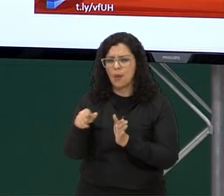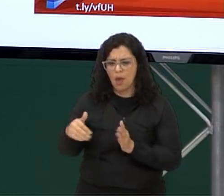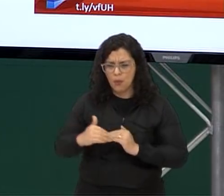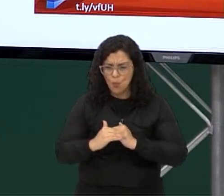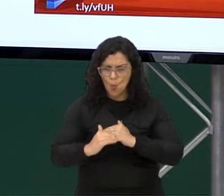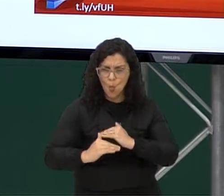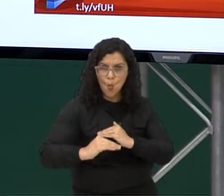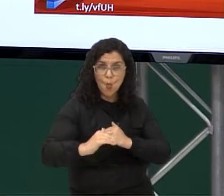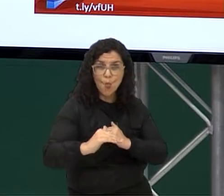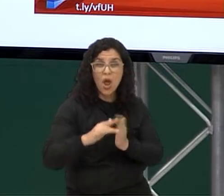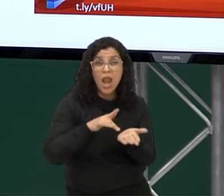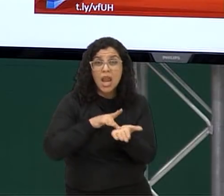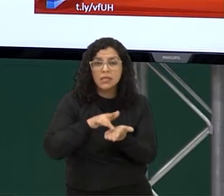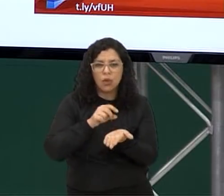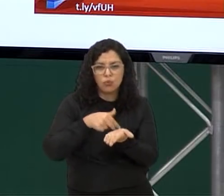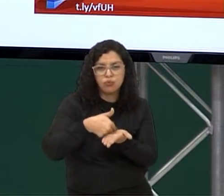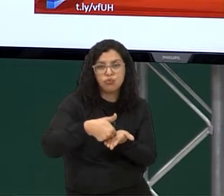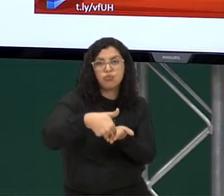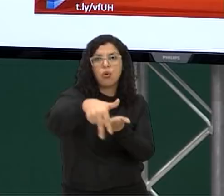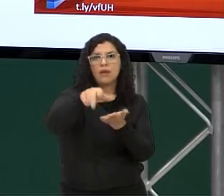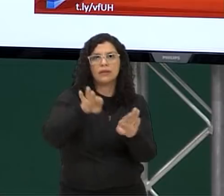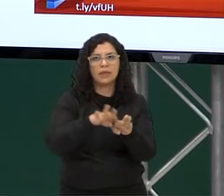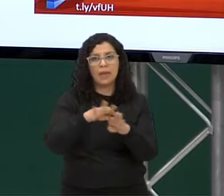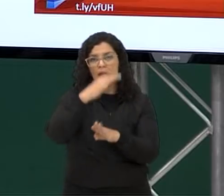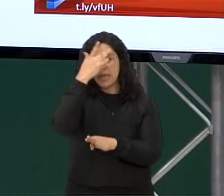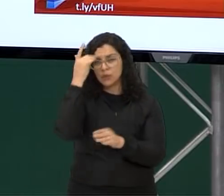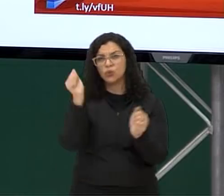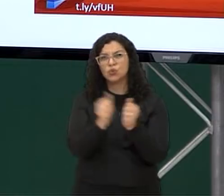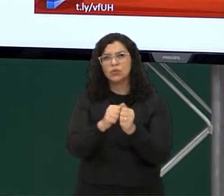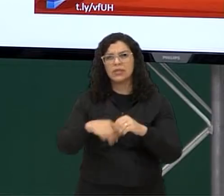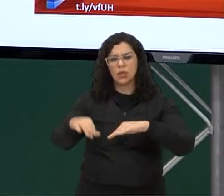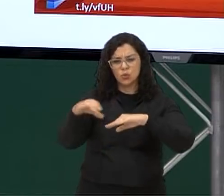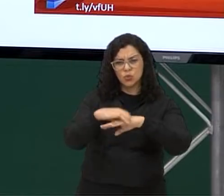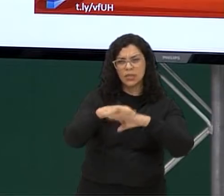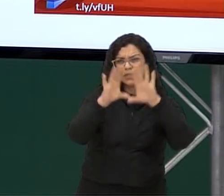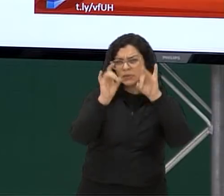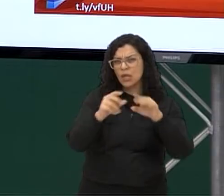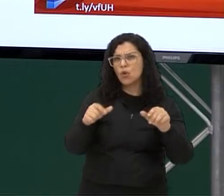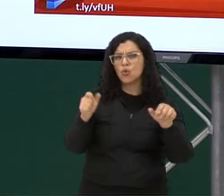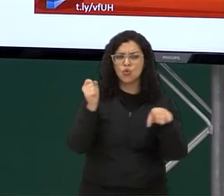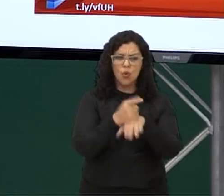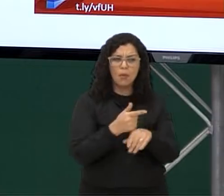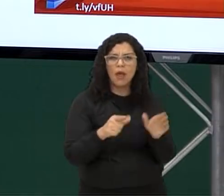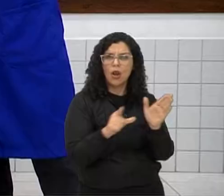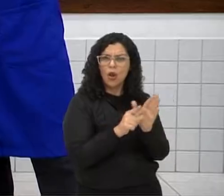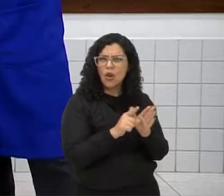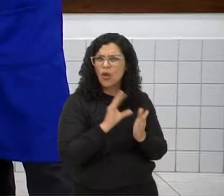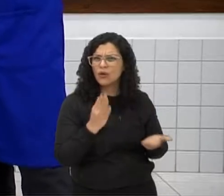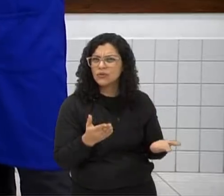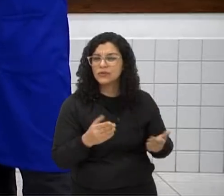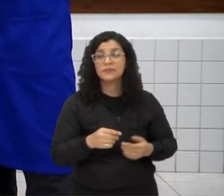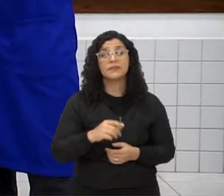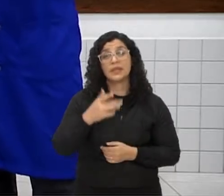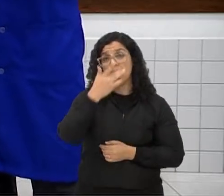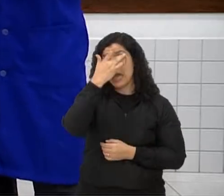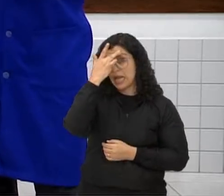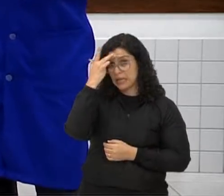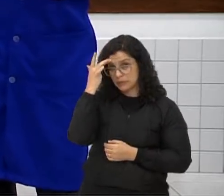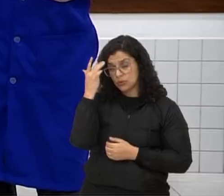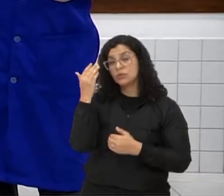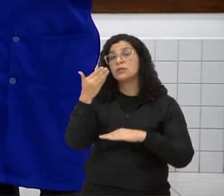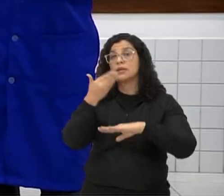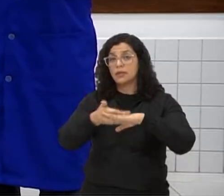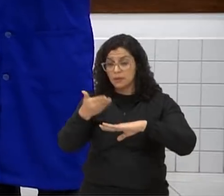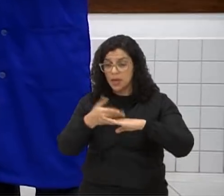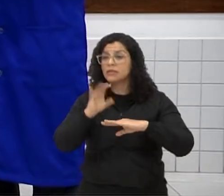são escorregadias porque as pessoas que jogam têm que usar um tênis especial comprado em lojas? As pessoas que jogam